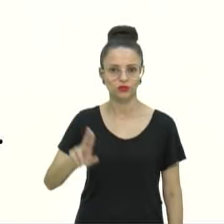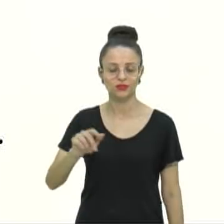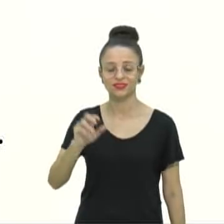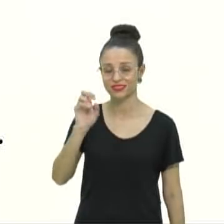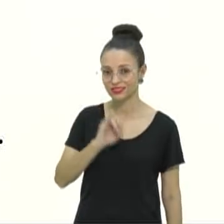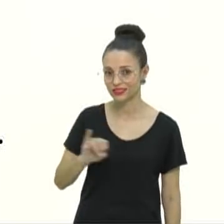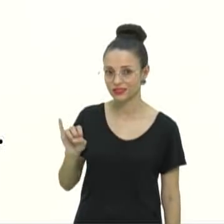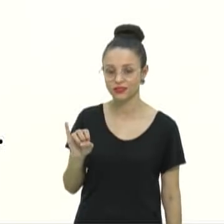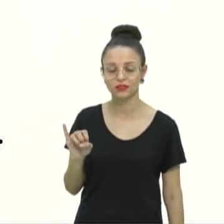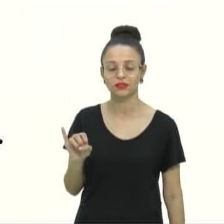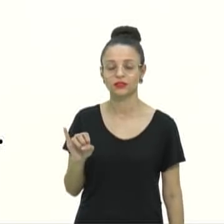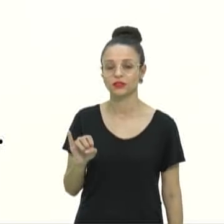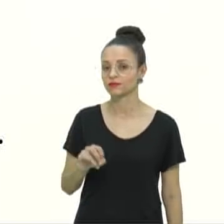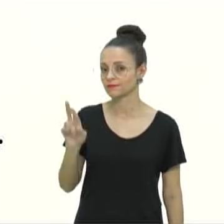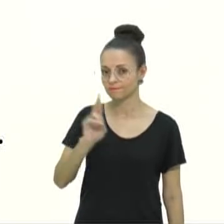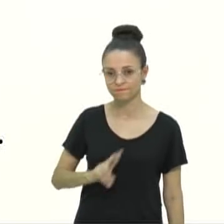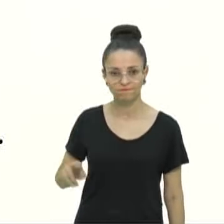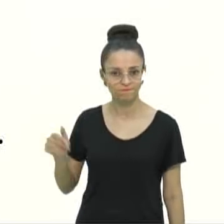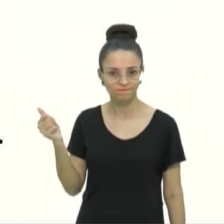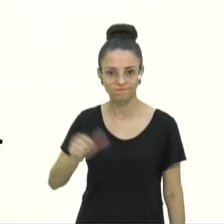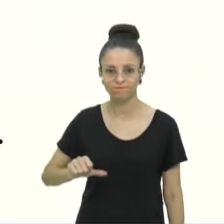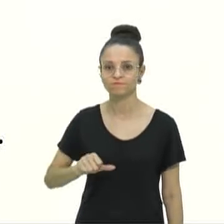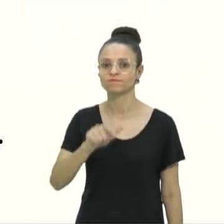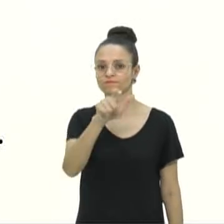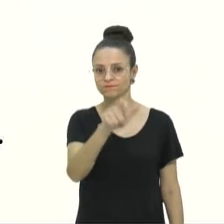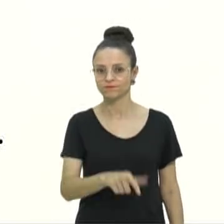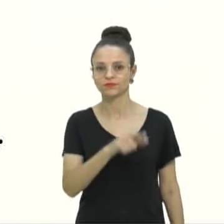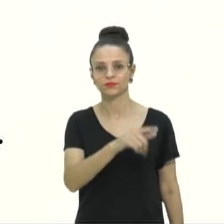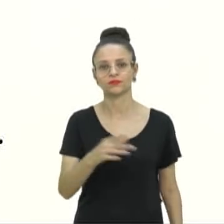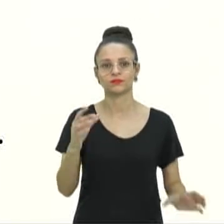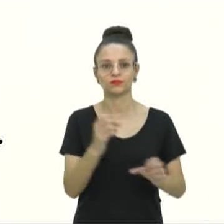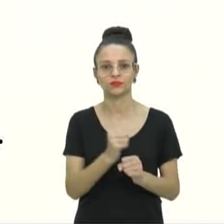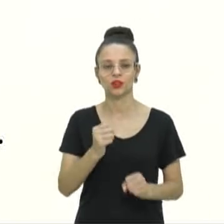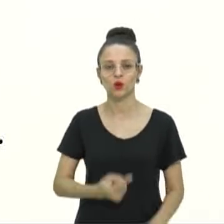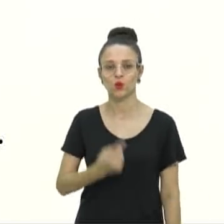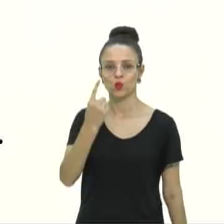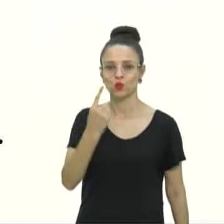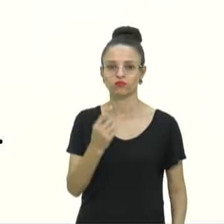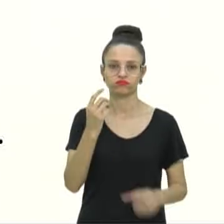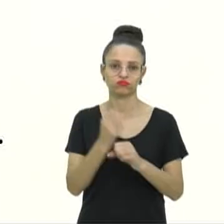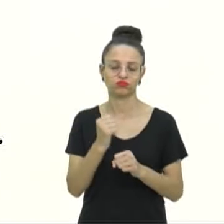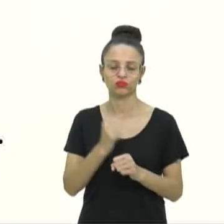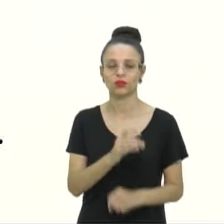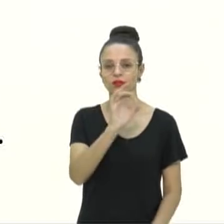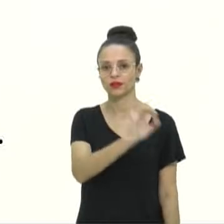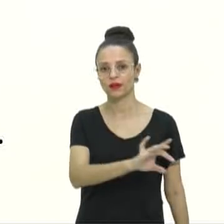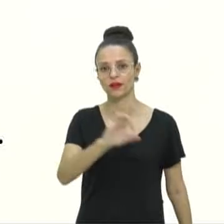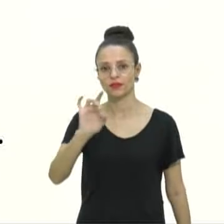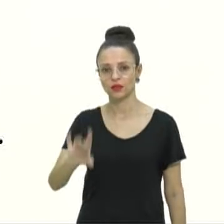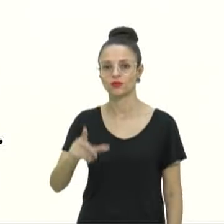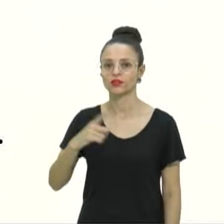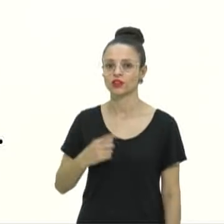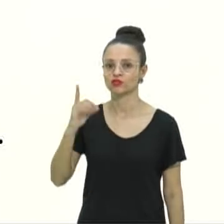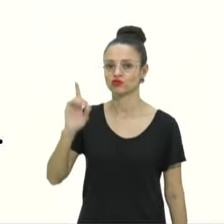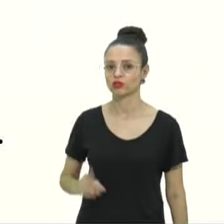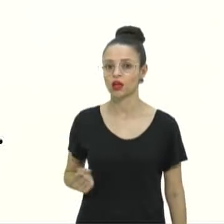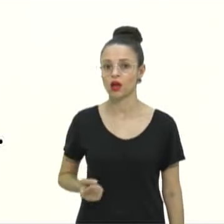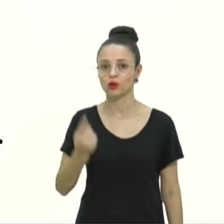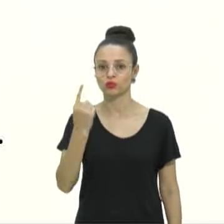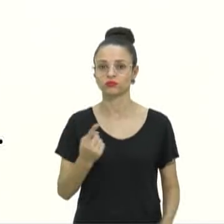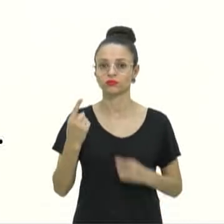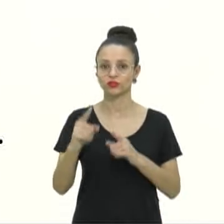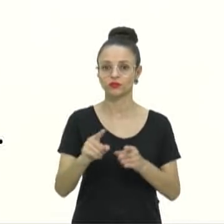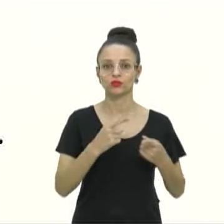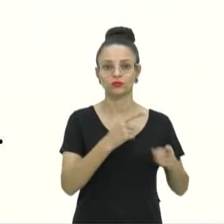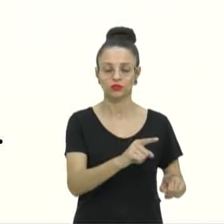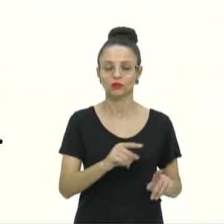negada a revisão, o adversário ganha um ponto técnico. Cada atleta tem direito a um desafio por combate,